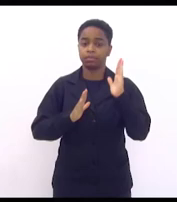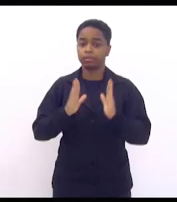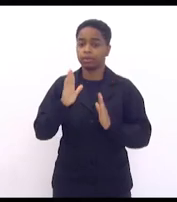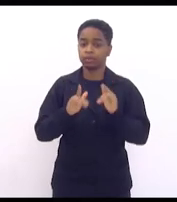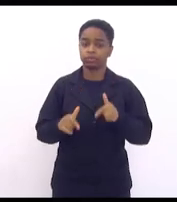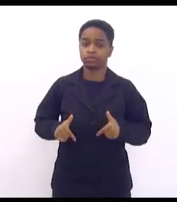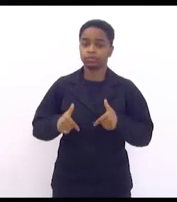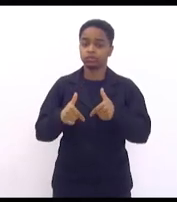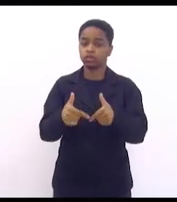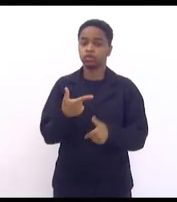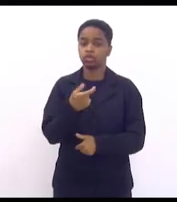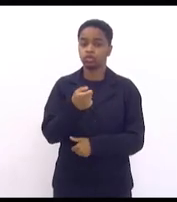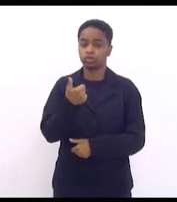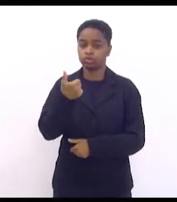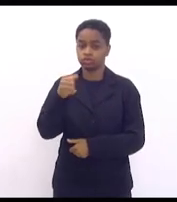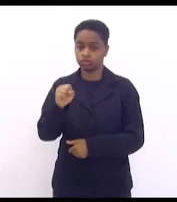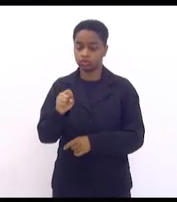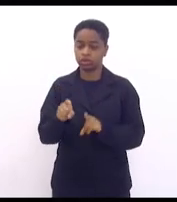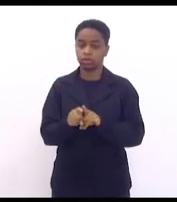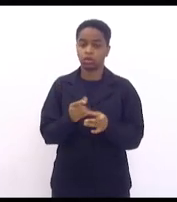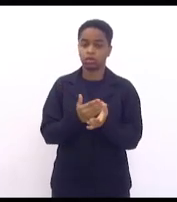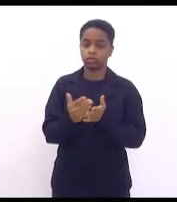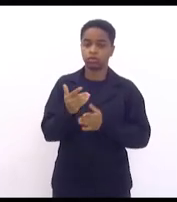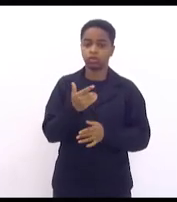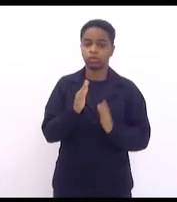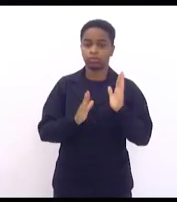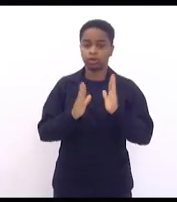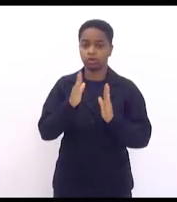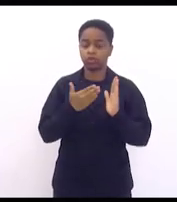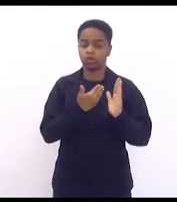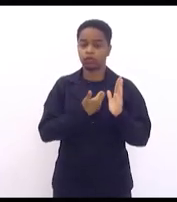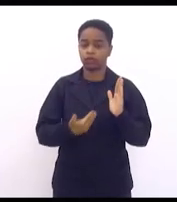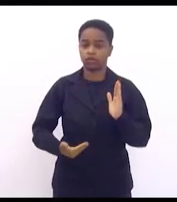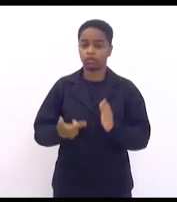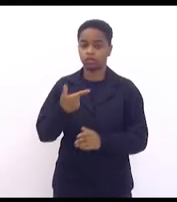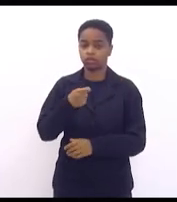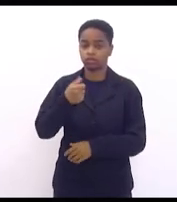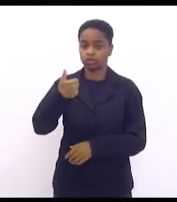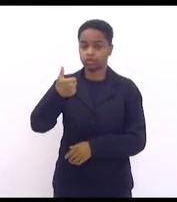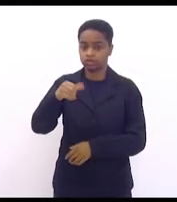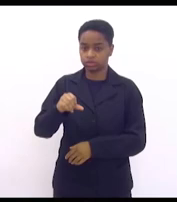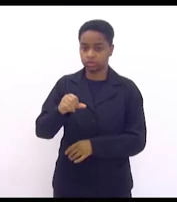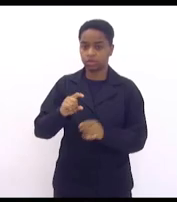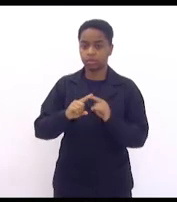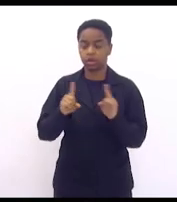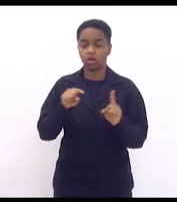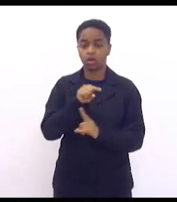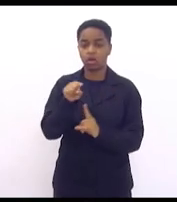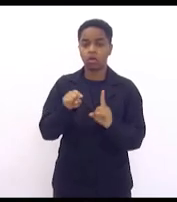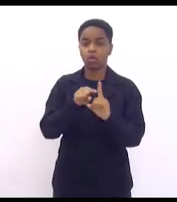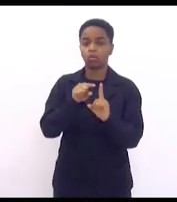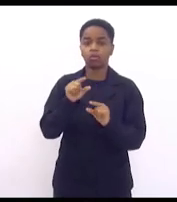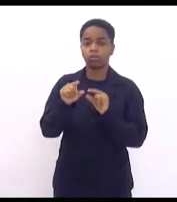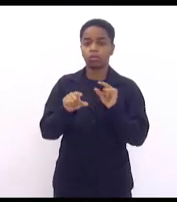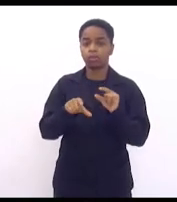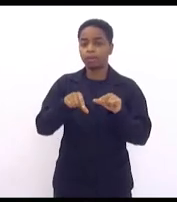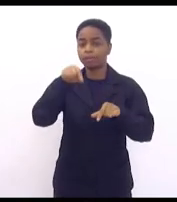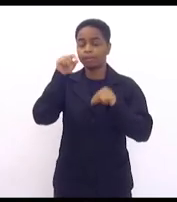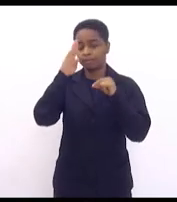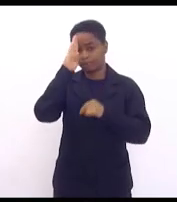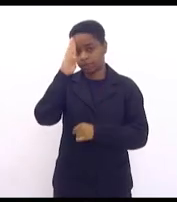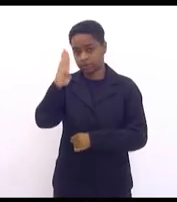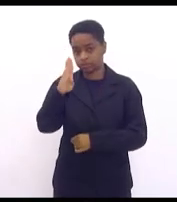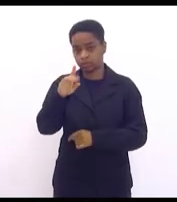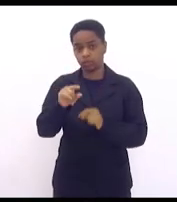2018, entramos num governo em 2019, que o grande mote de escolha desse governo